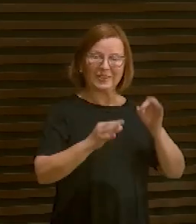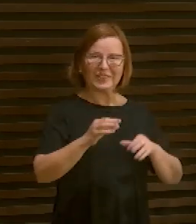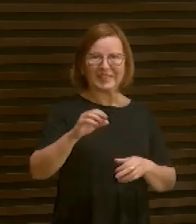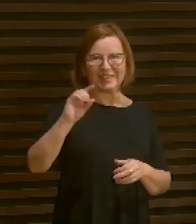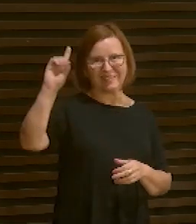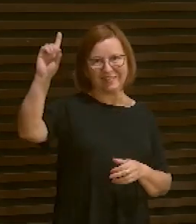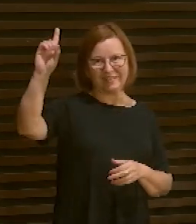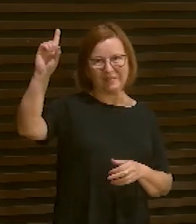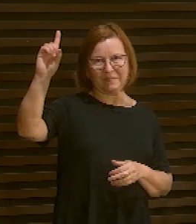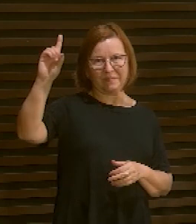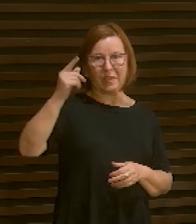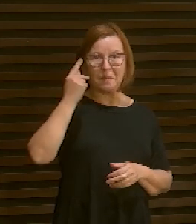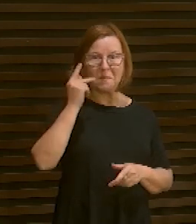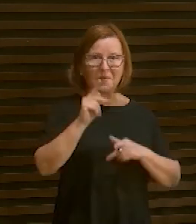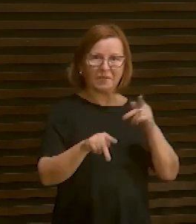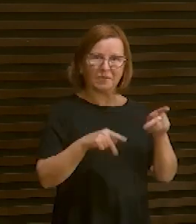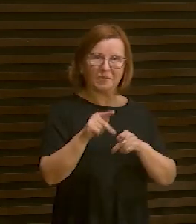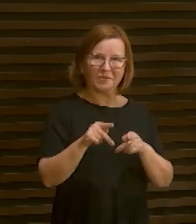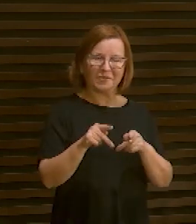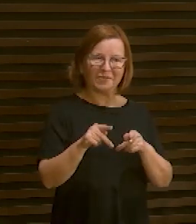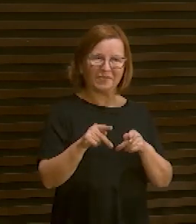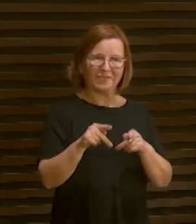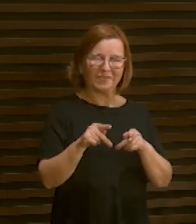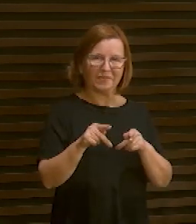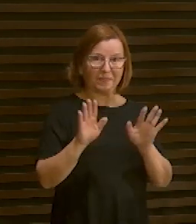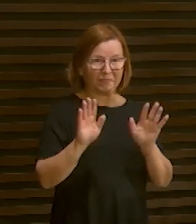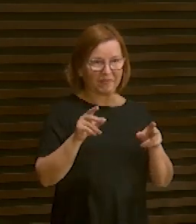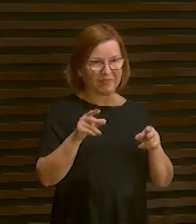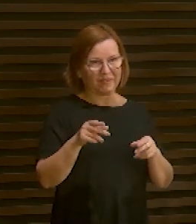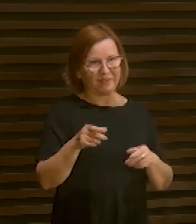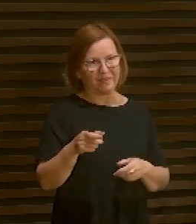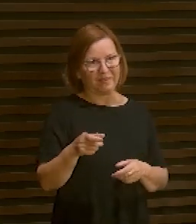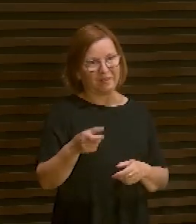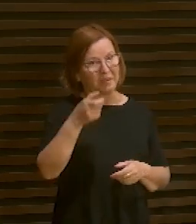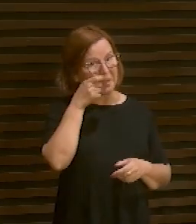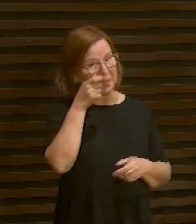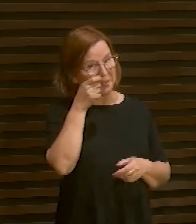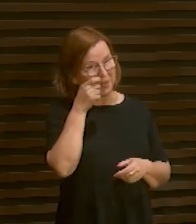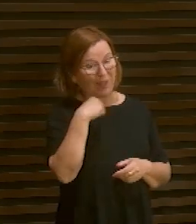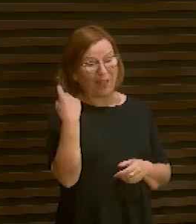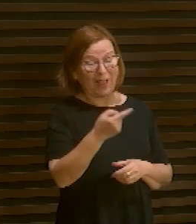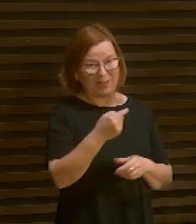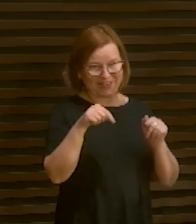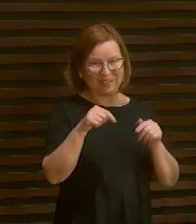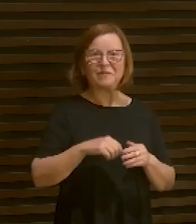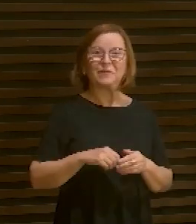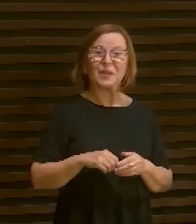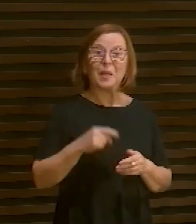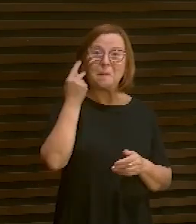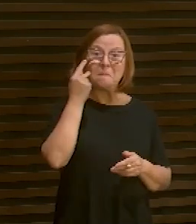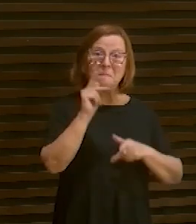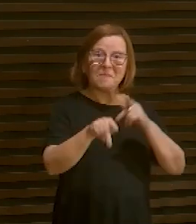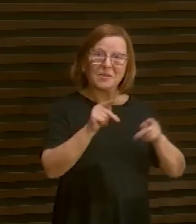dele ao povo. Olha aqui, olha nós entrando aqui na história. Ao povo que há